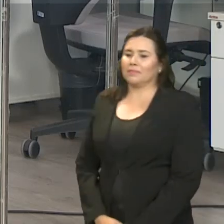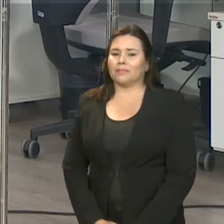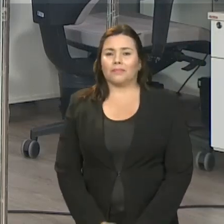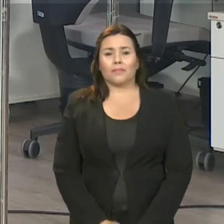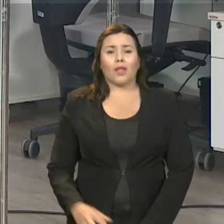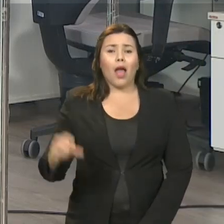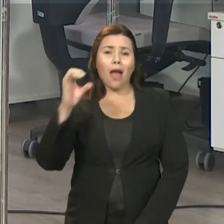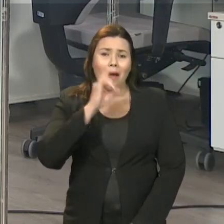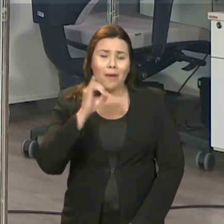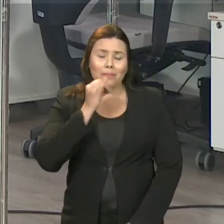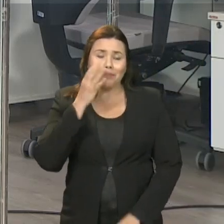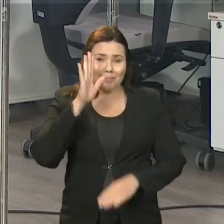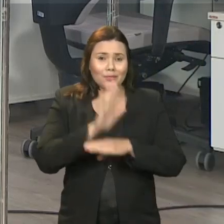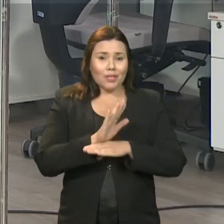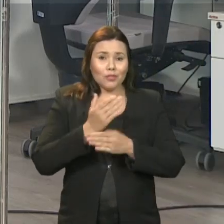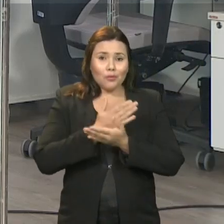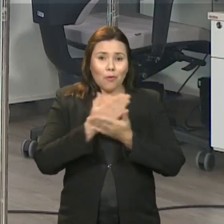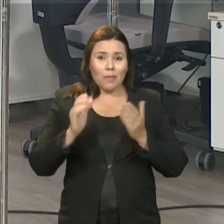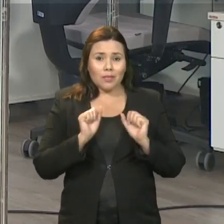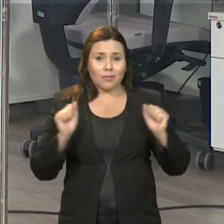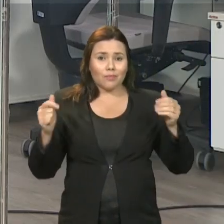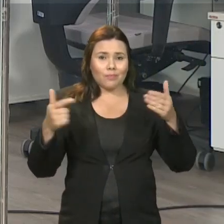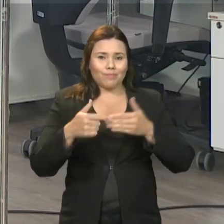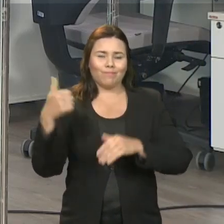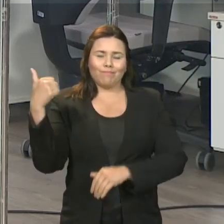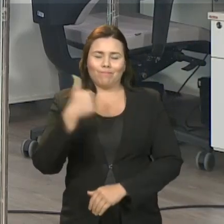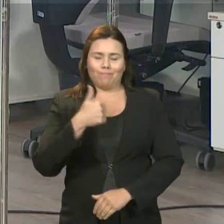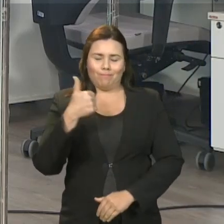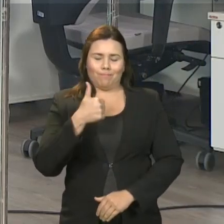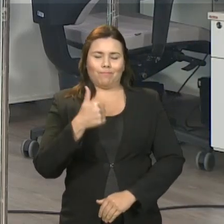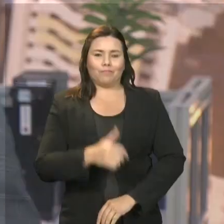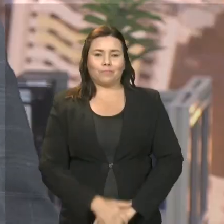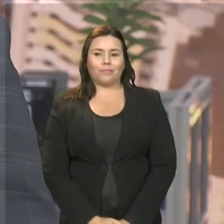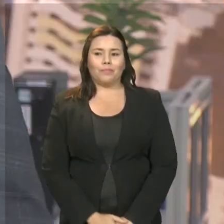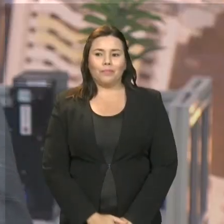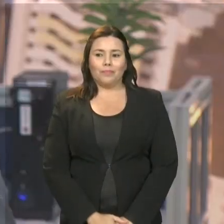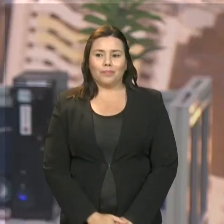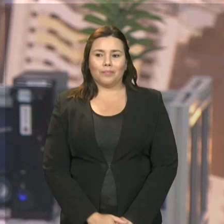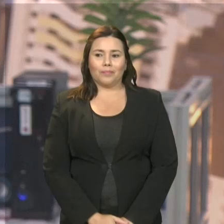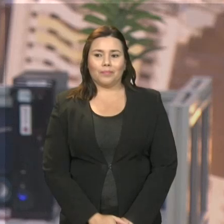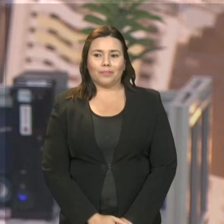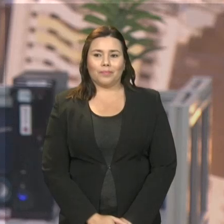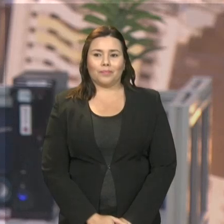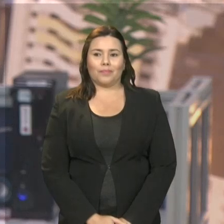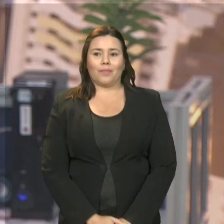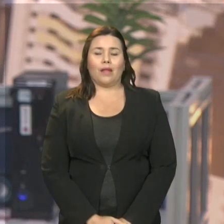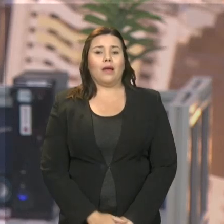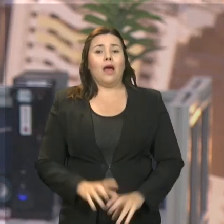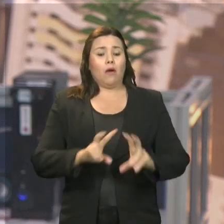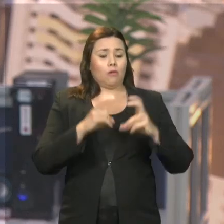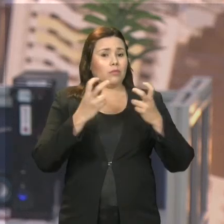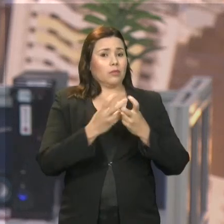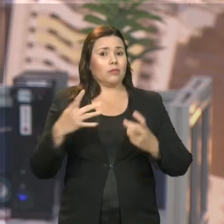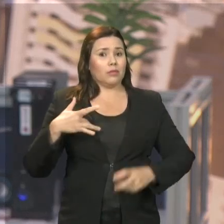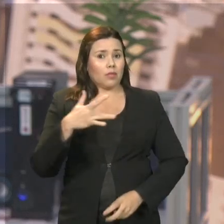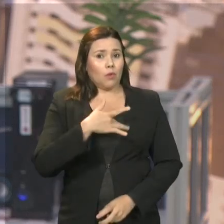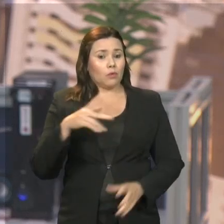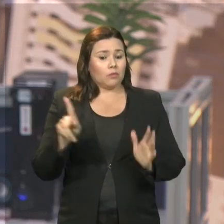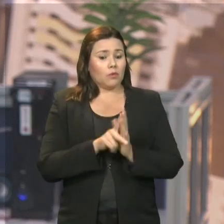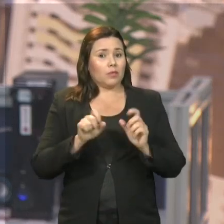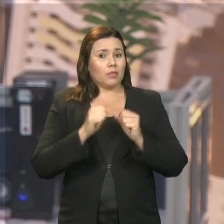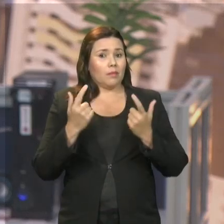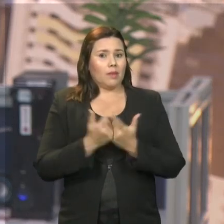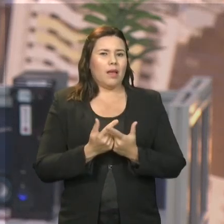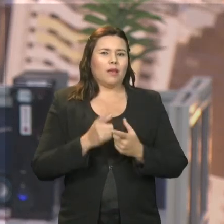Olá, muito boa tarde. Começa agora o Assembleia em Foco, primeira edição. Comissão de Saúde da ALEMA discute melhorias